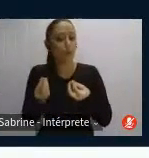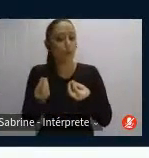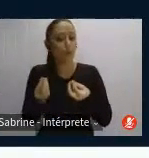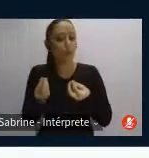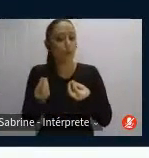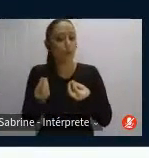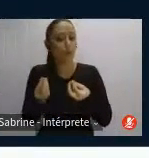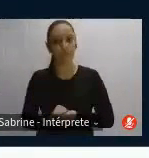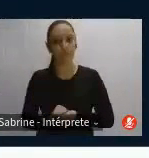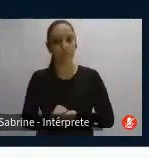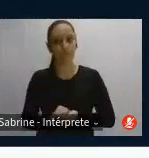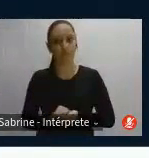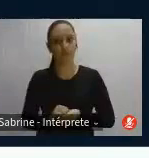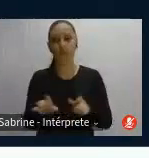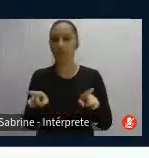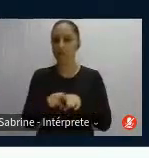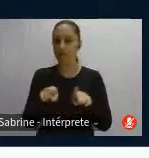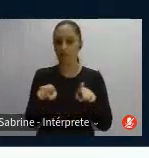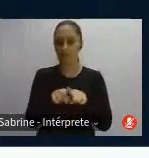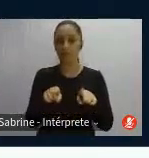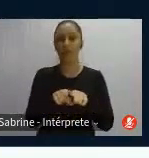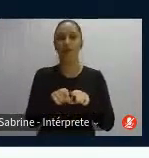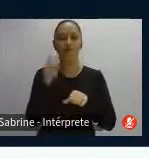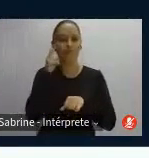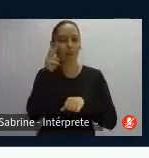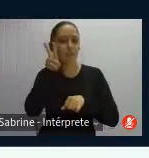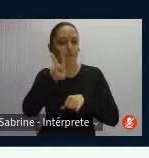Nós vimos inúmeras iniciativas também,